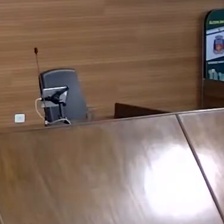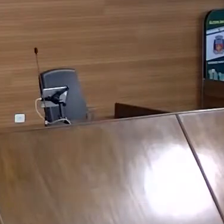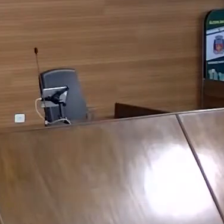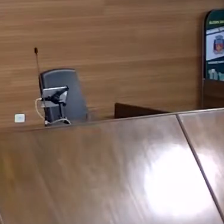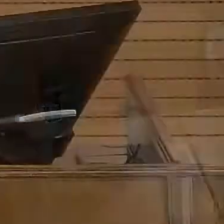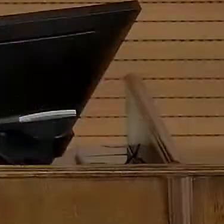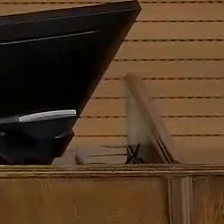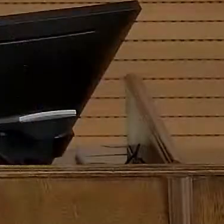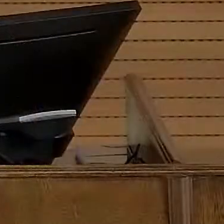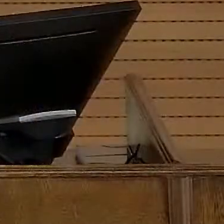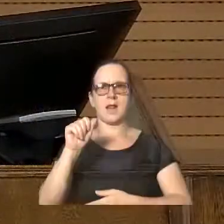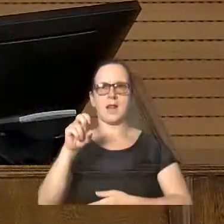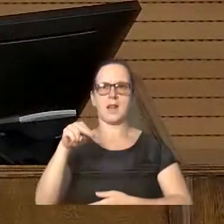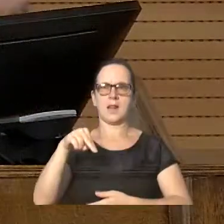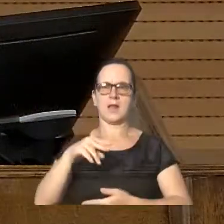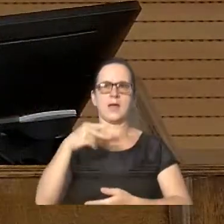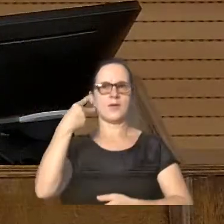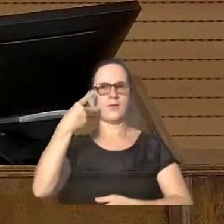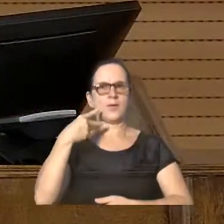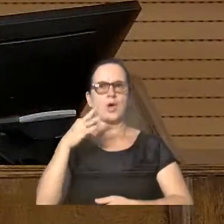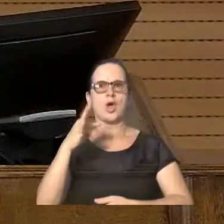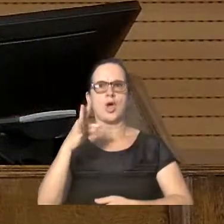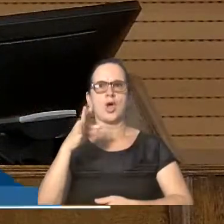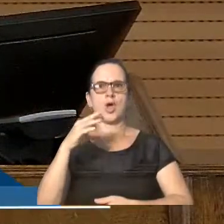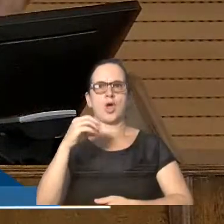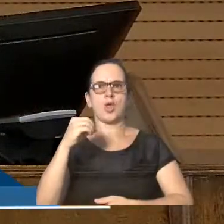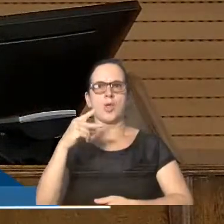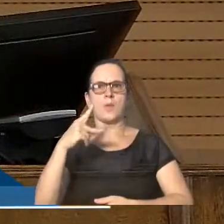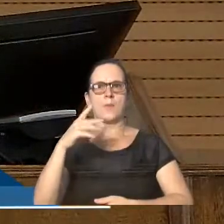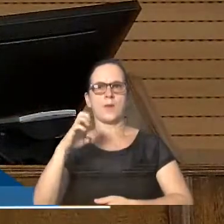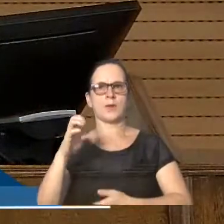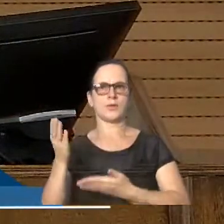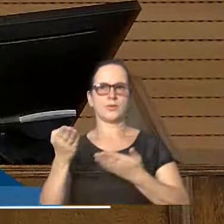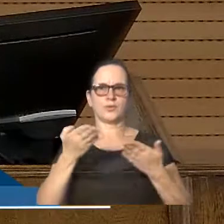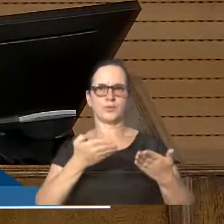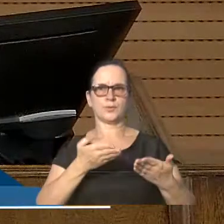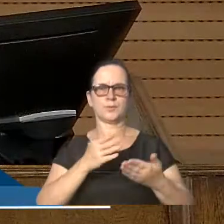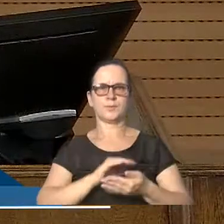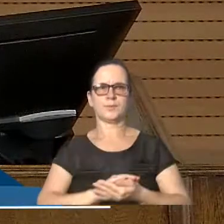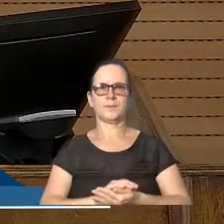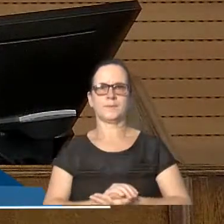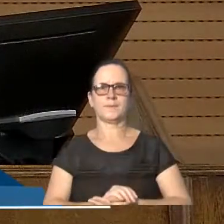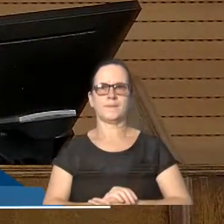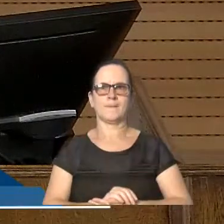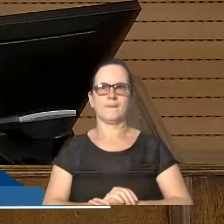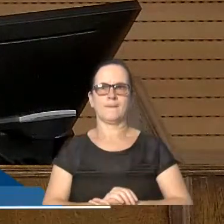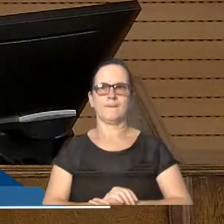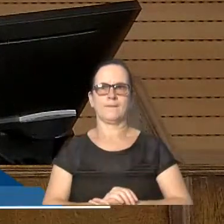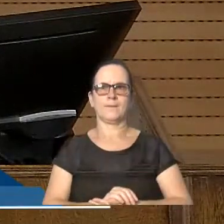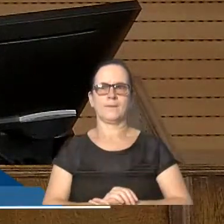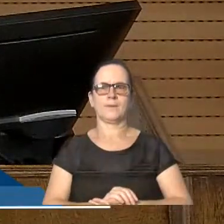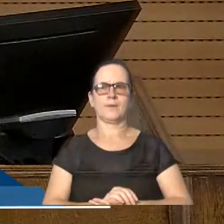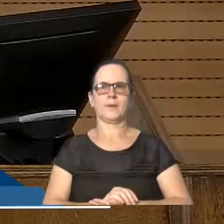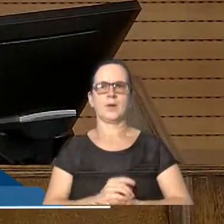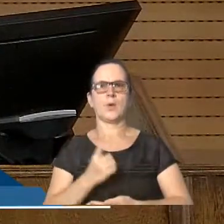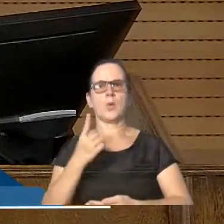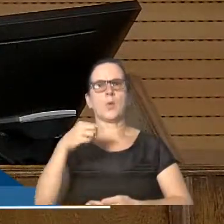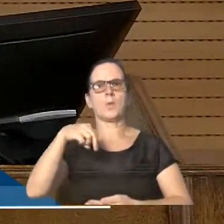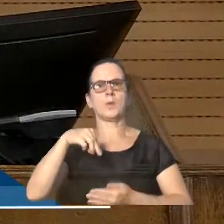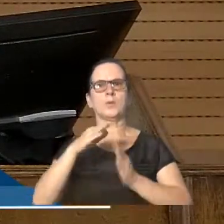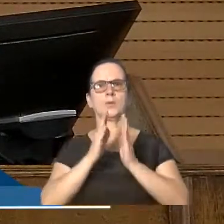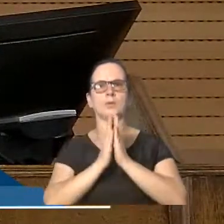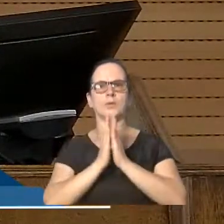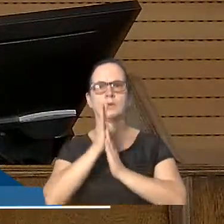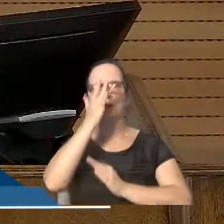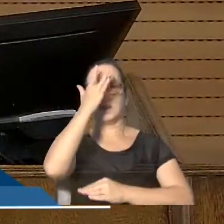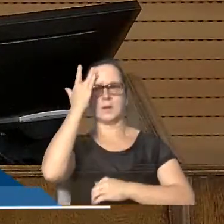Agradeço, vereador Alain Matias. Vereador Topete chegou agora, muito obrigado. Esta presença solicita um minuto de